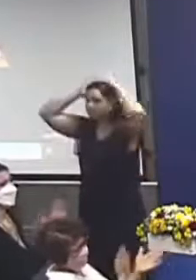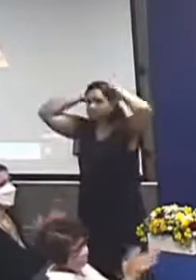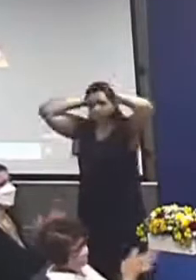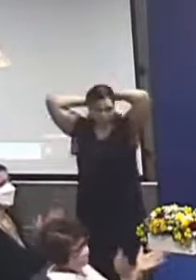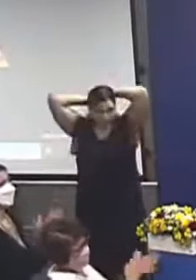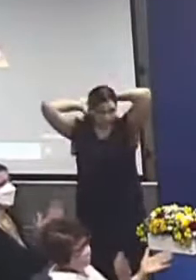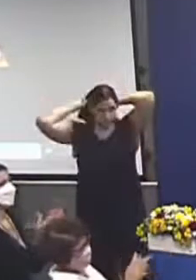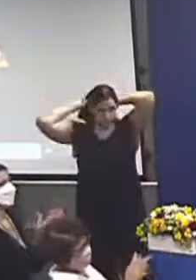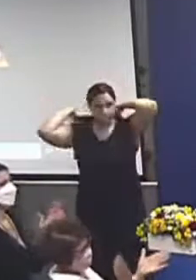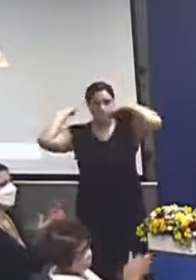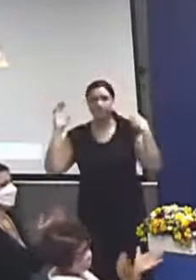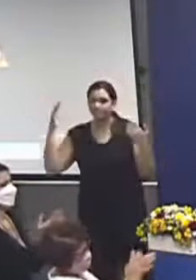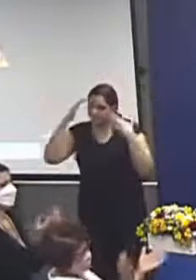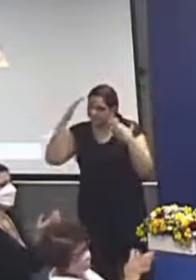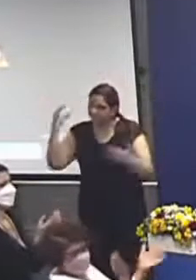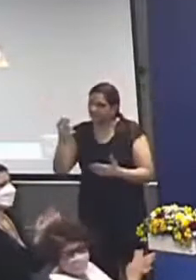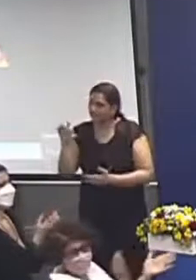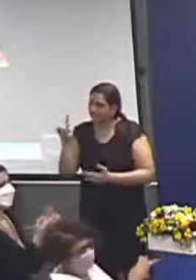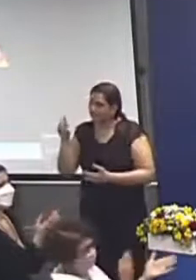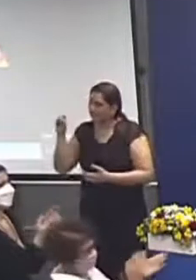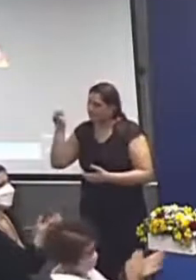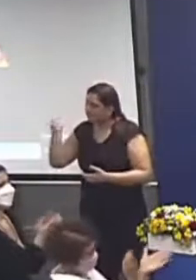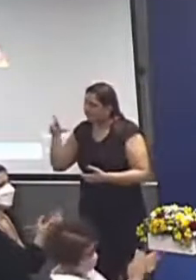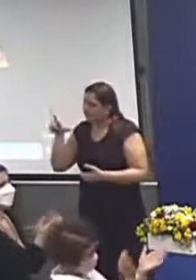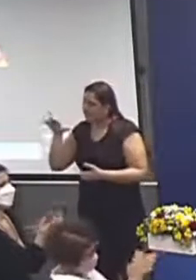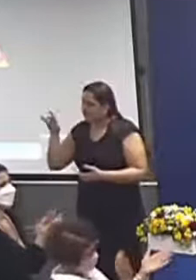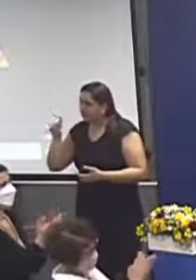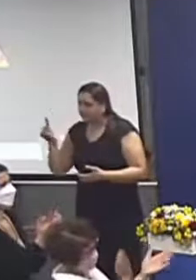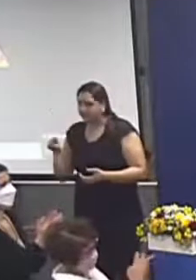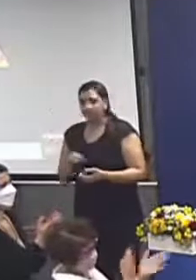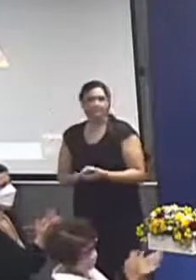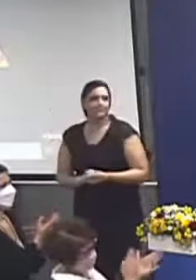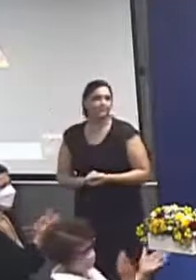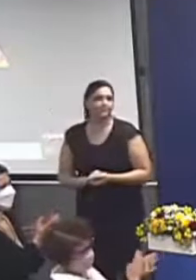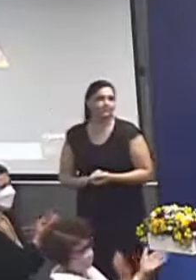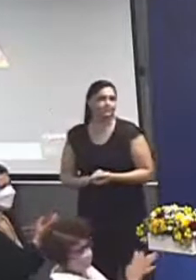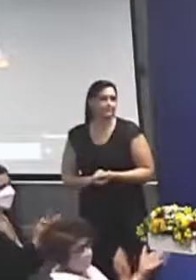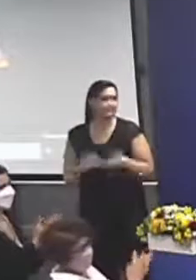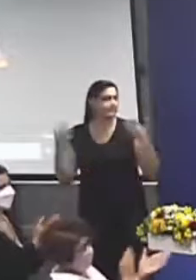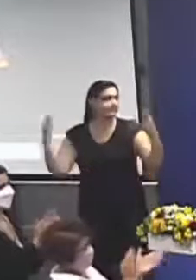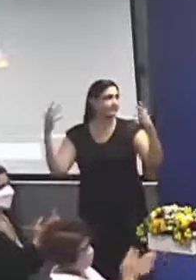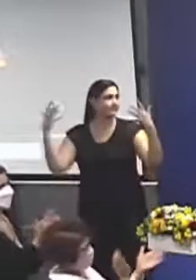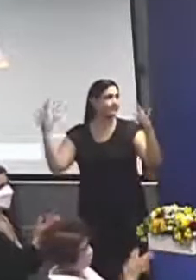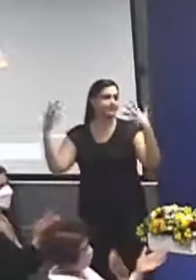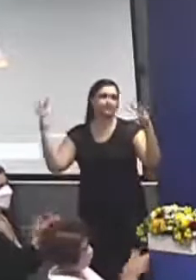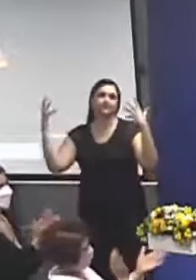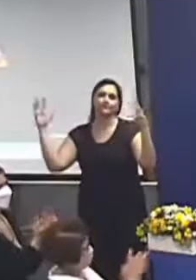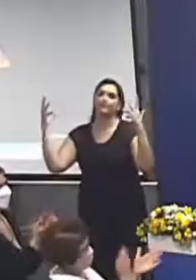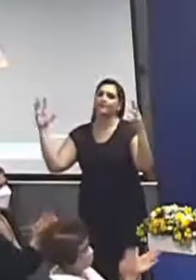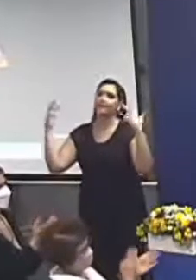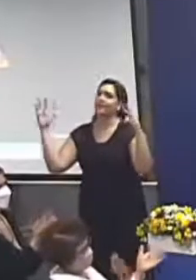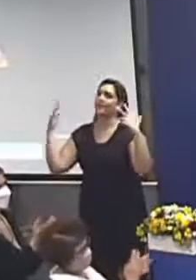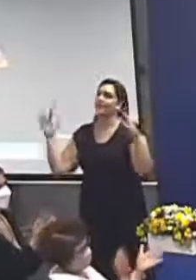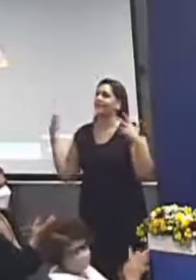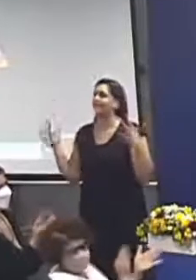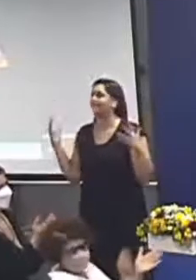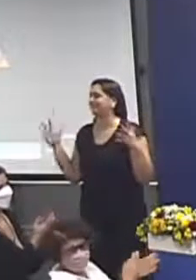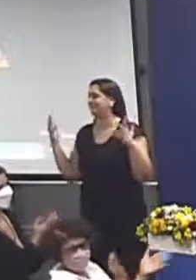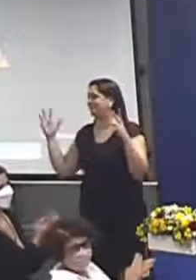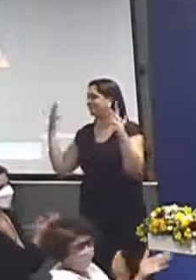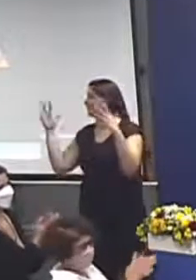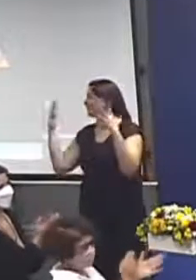to Luiz. Obrigado. Liberte o prazer. Vamos aplaudir, pessoal. Muito